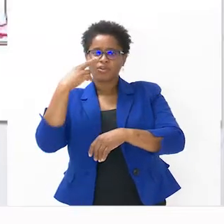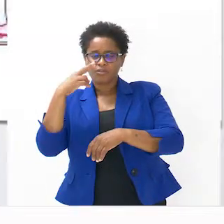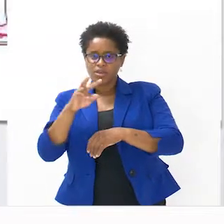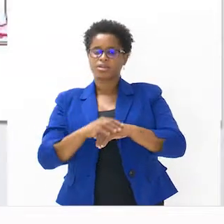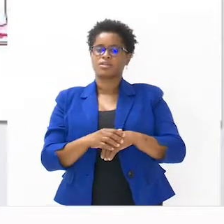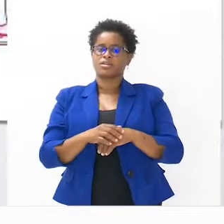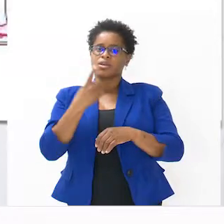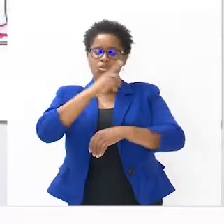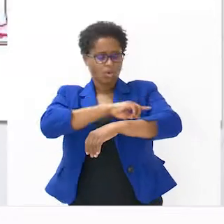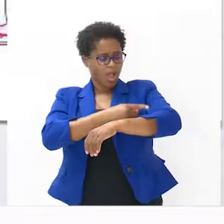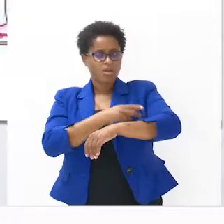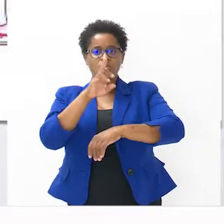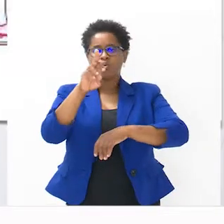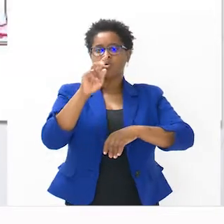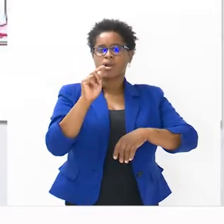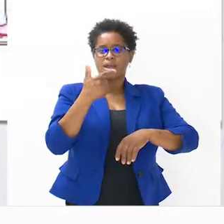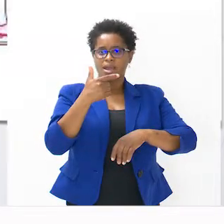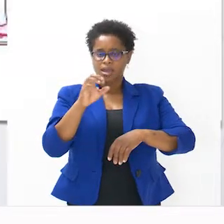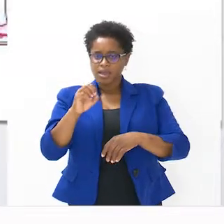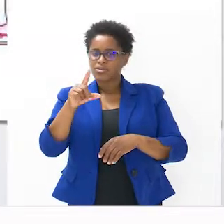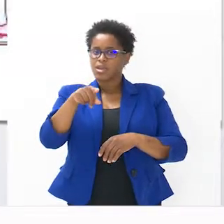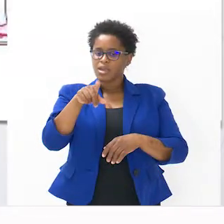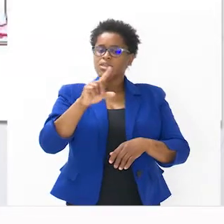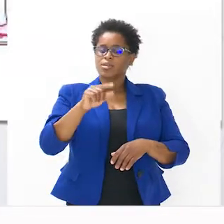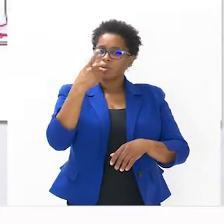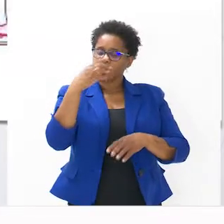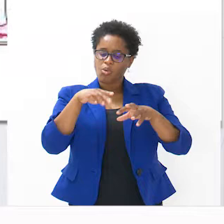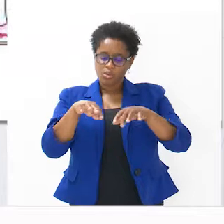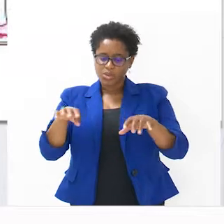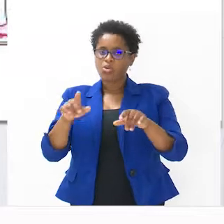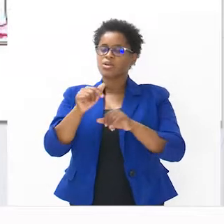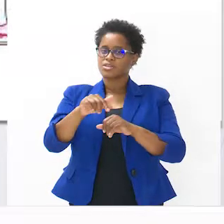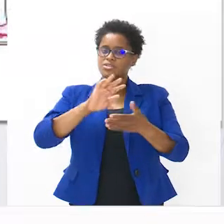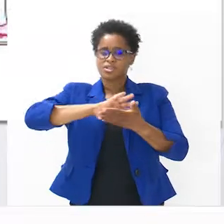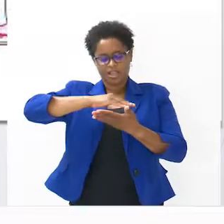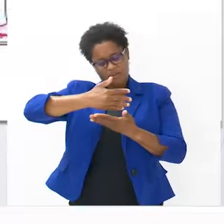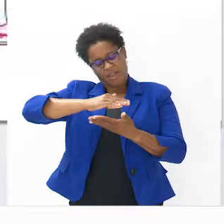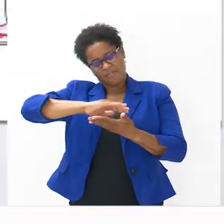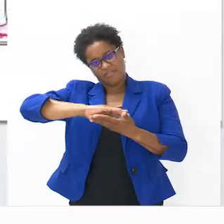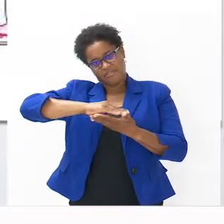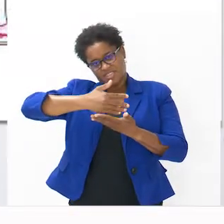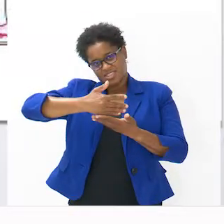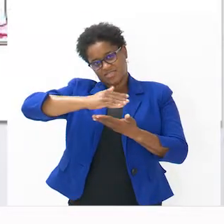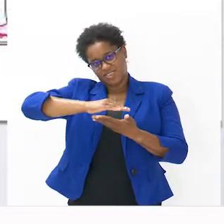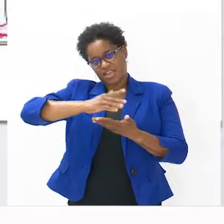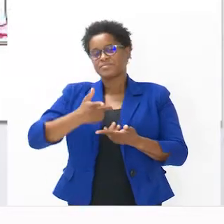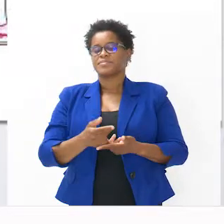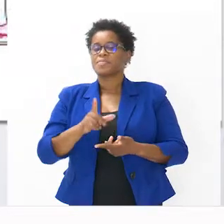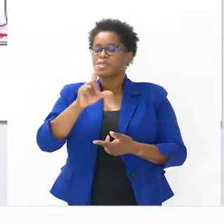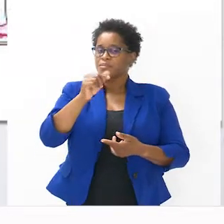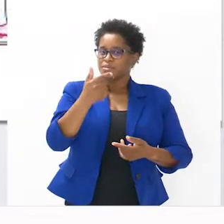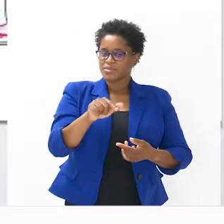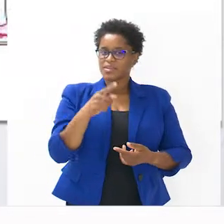é? Um ângulo reto. Temos aqui também um computador que está semi-fechado, não é? Temos